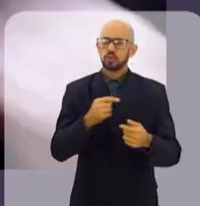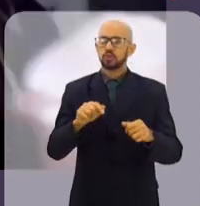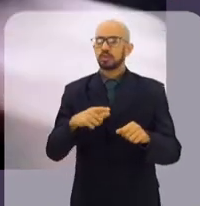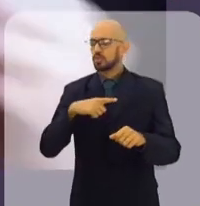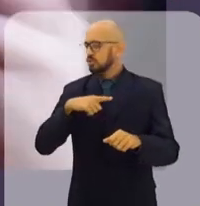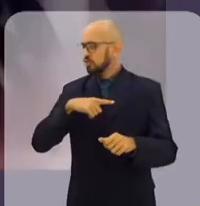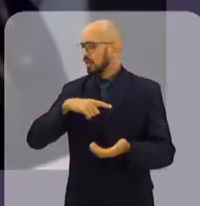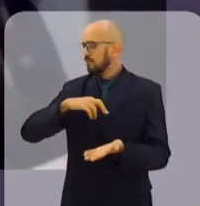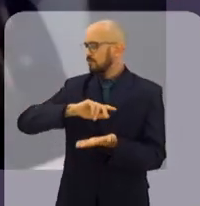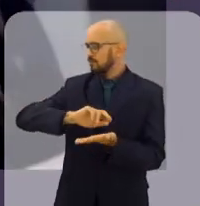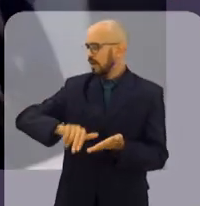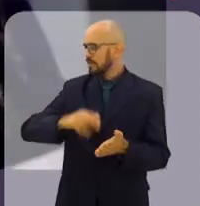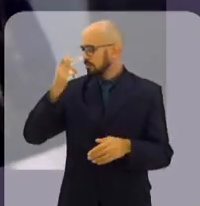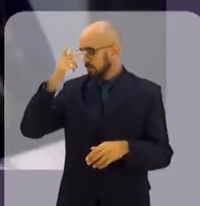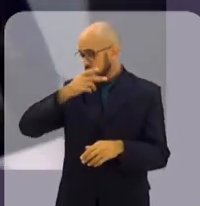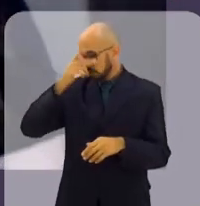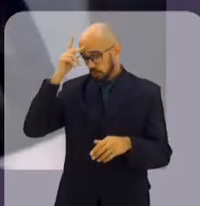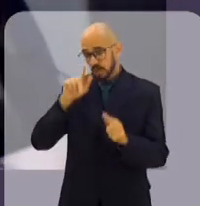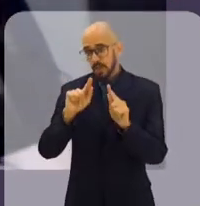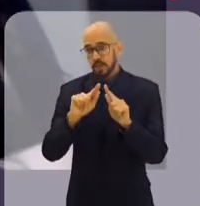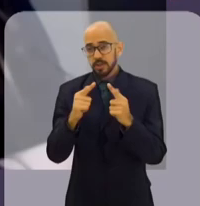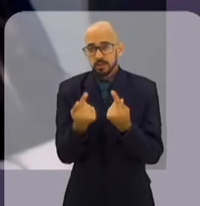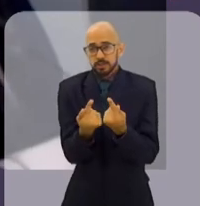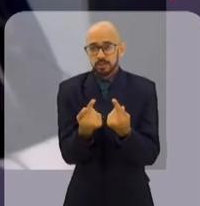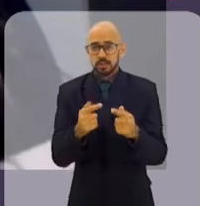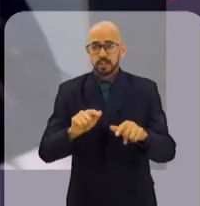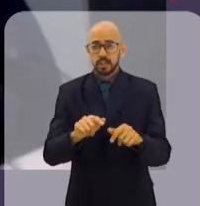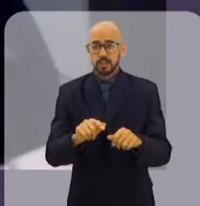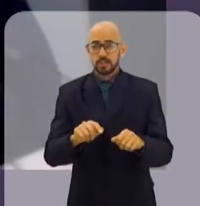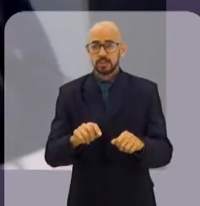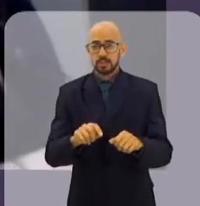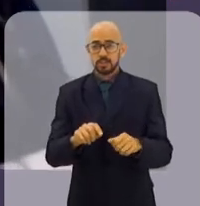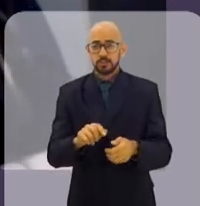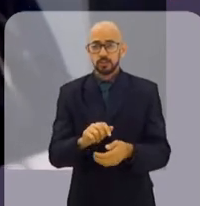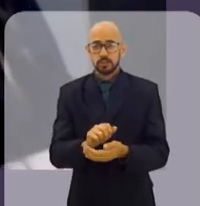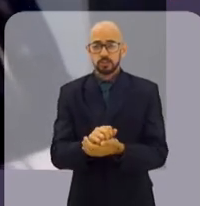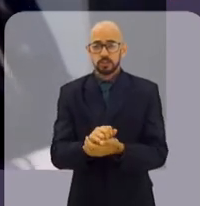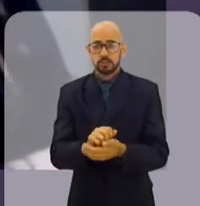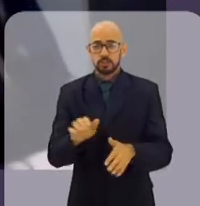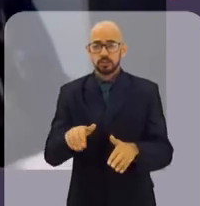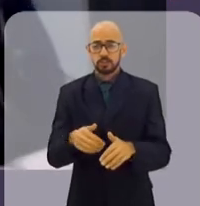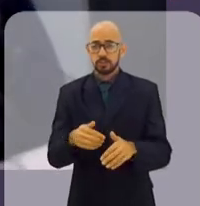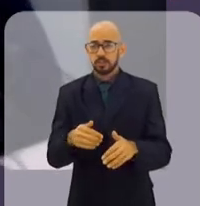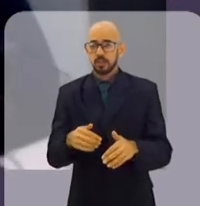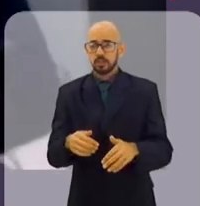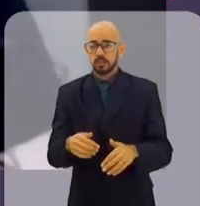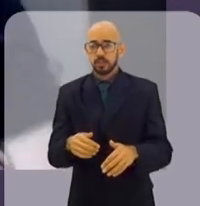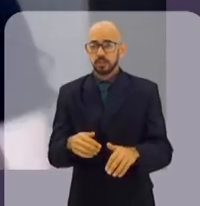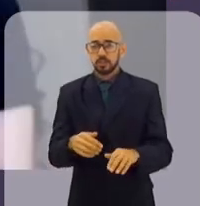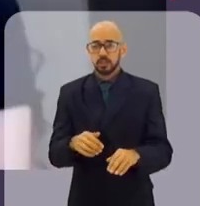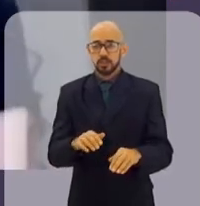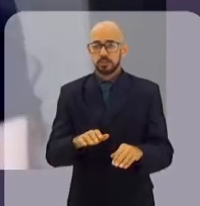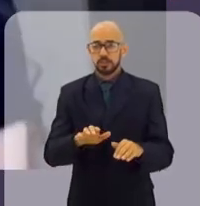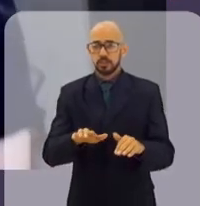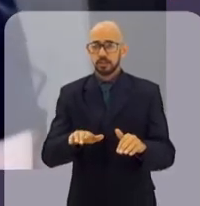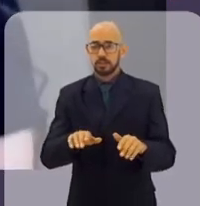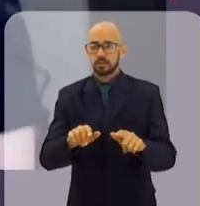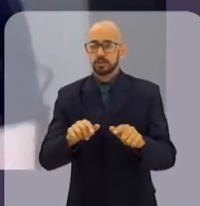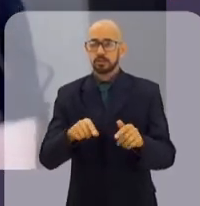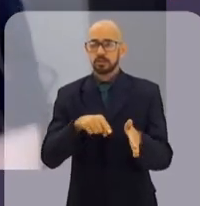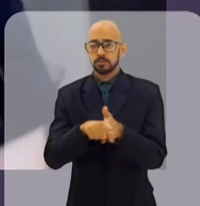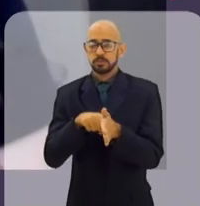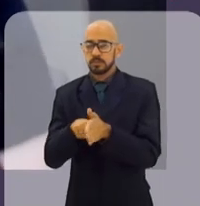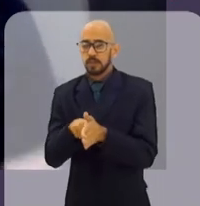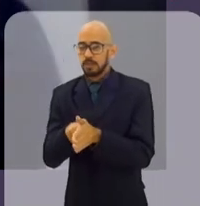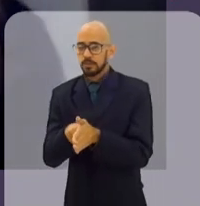de vários nichos diferentes ali, né? De várias áreas diferentes. E aí a gente sente, olha, dentro das suas pesquisas ali na